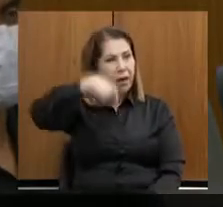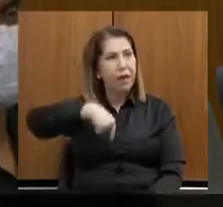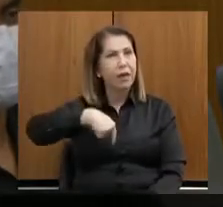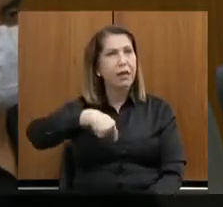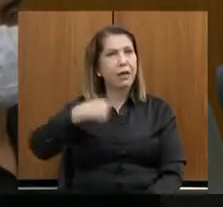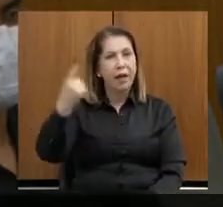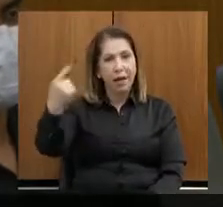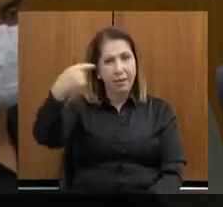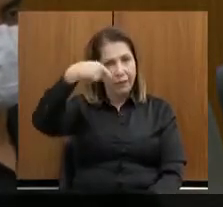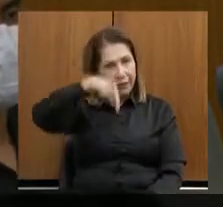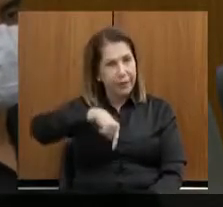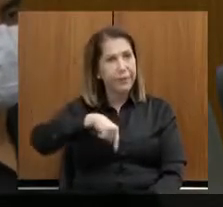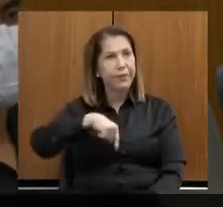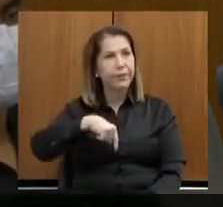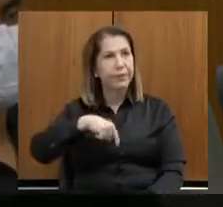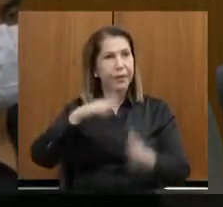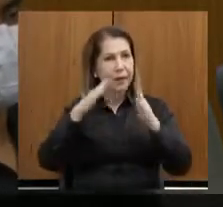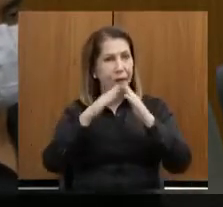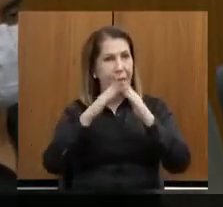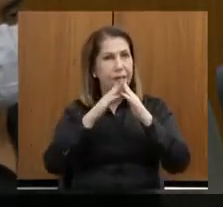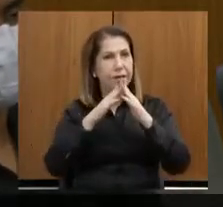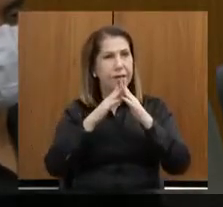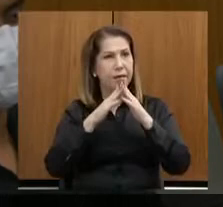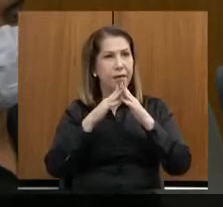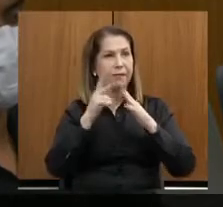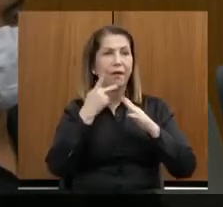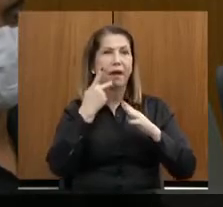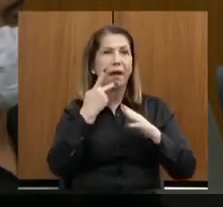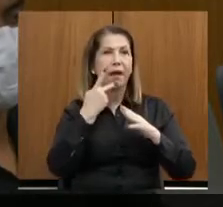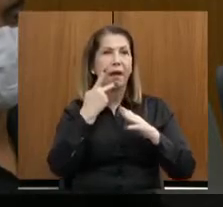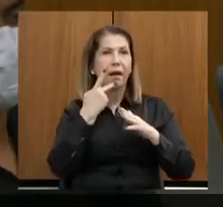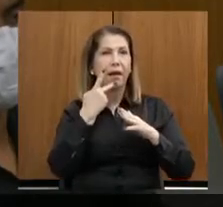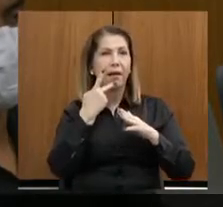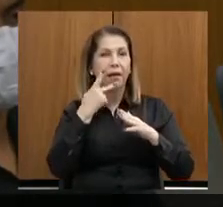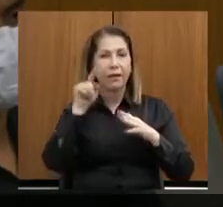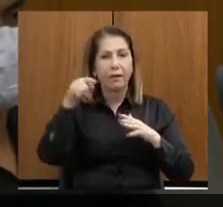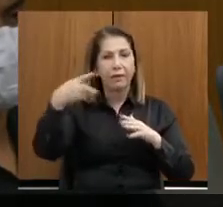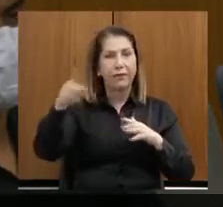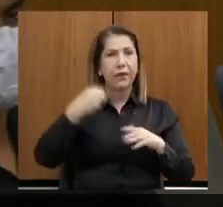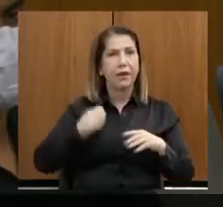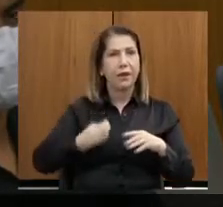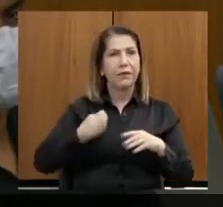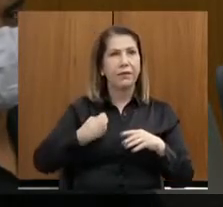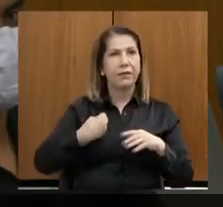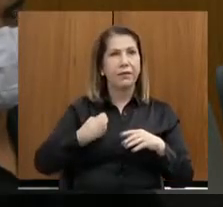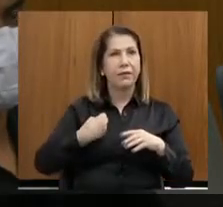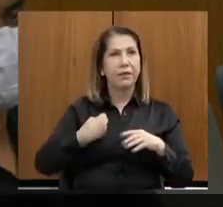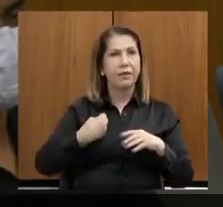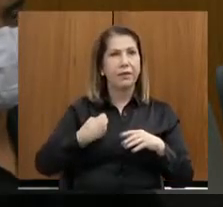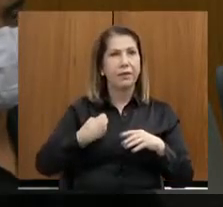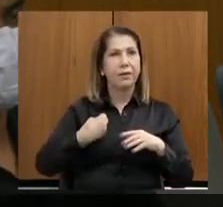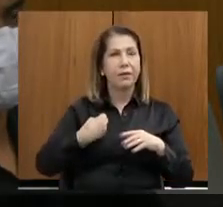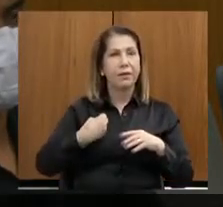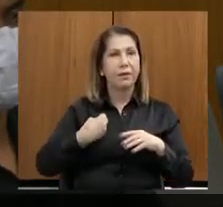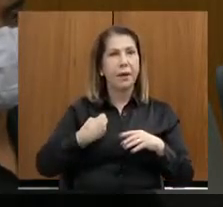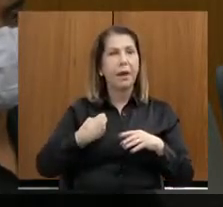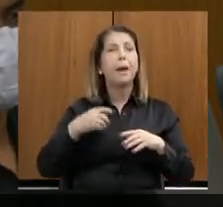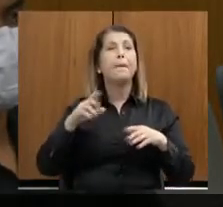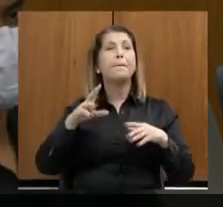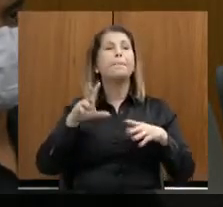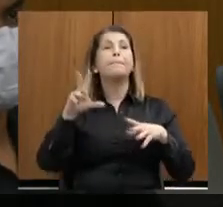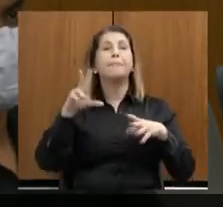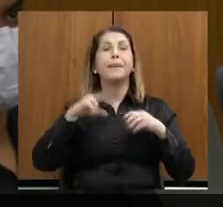ele diz categoricamente que a vida dele pertence a Exu tranca-rua